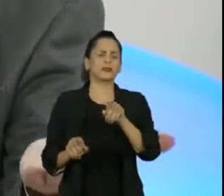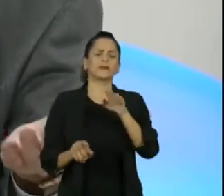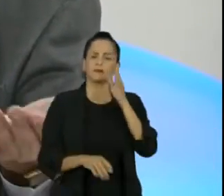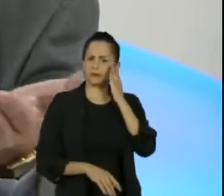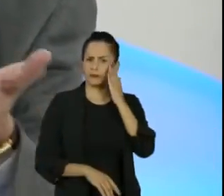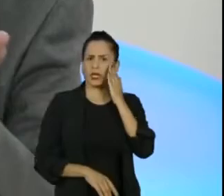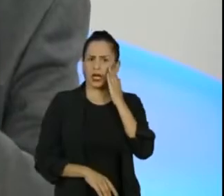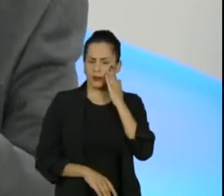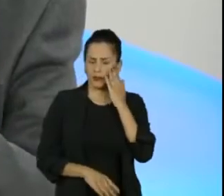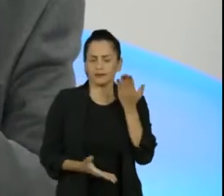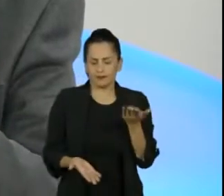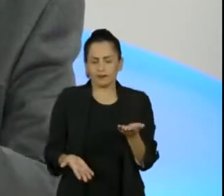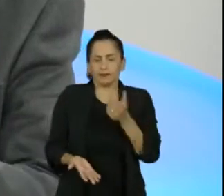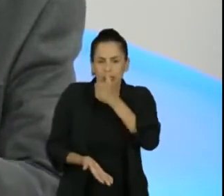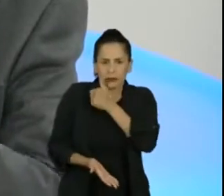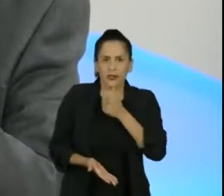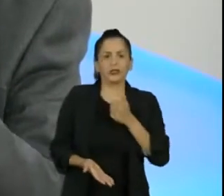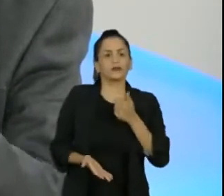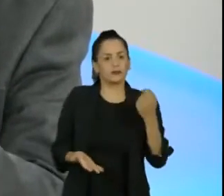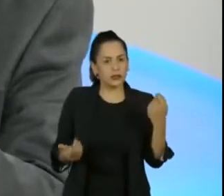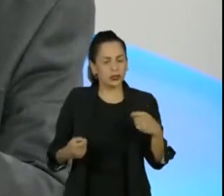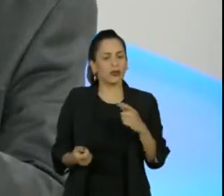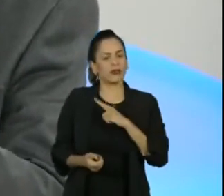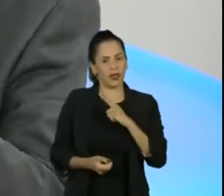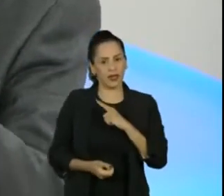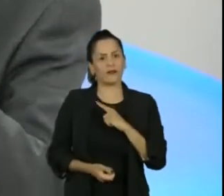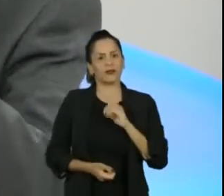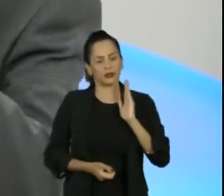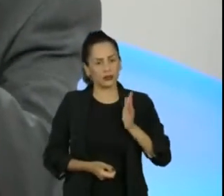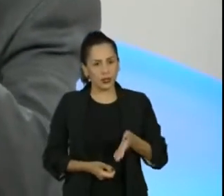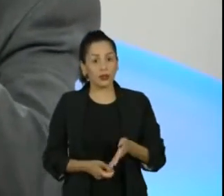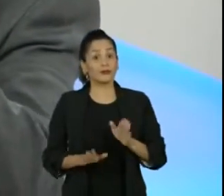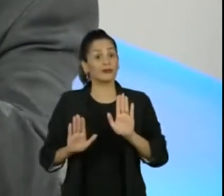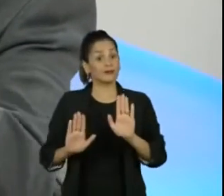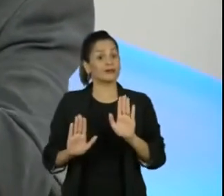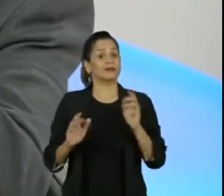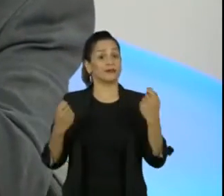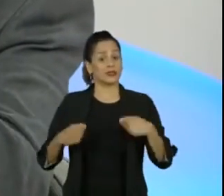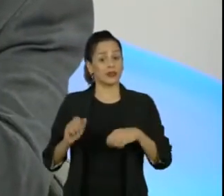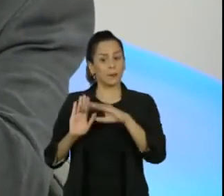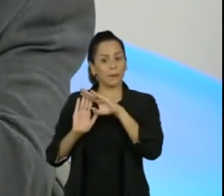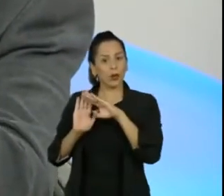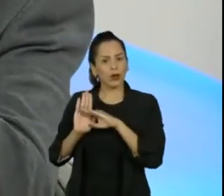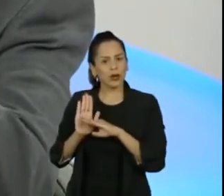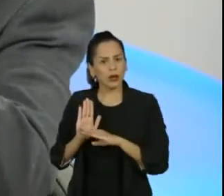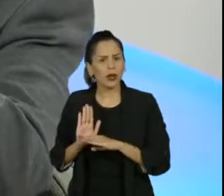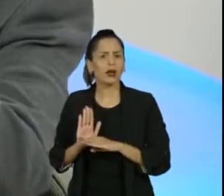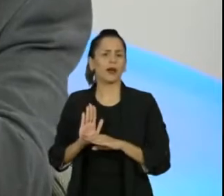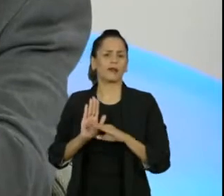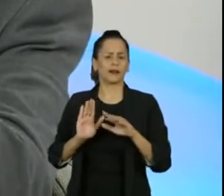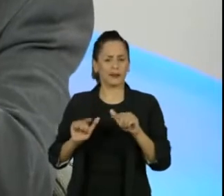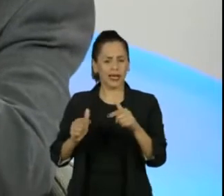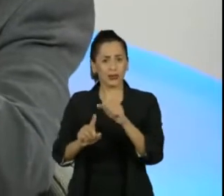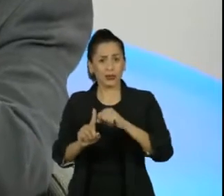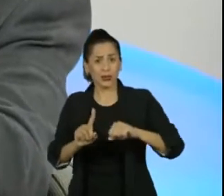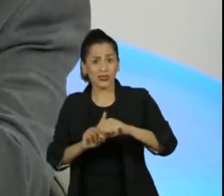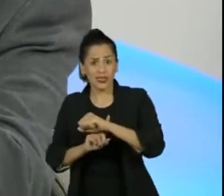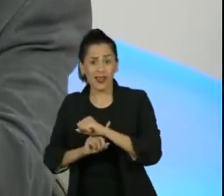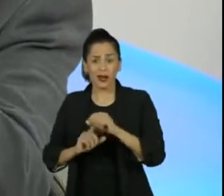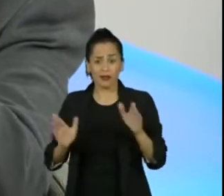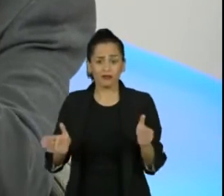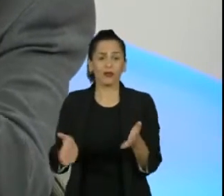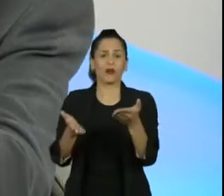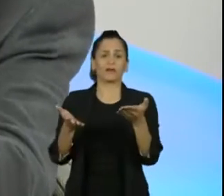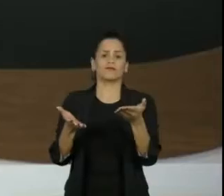feito. Agora, nós precisamos de um programa de ação social séria,